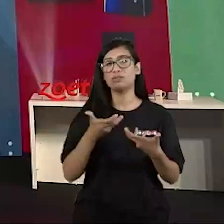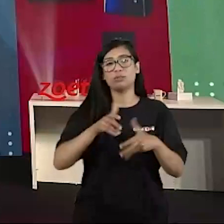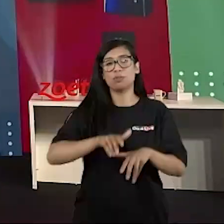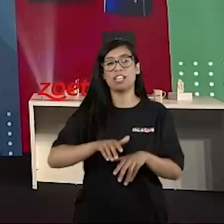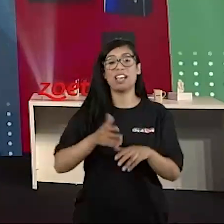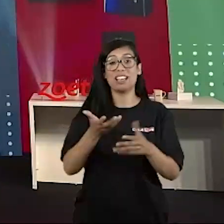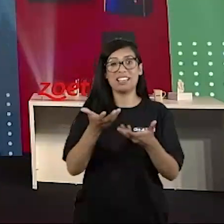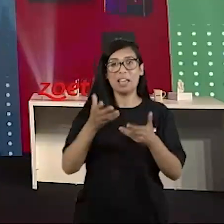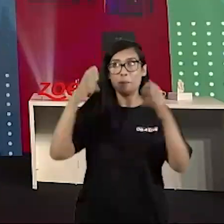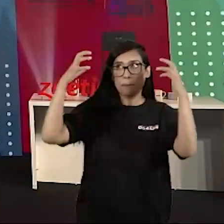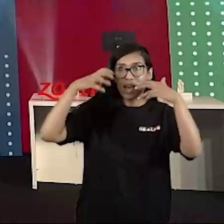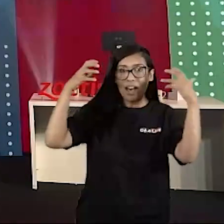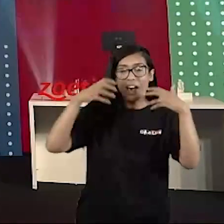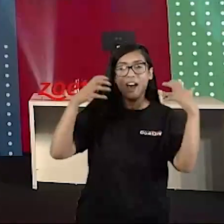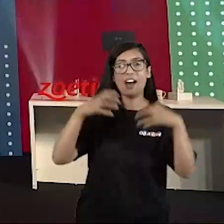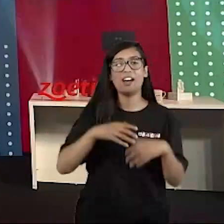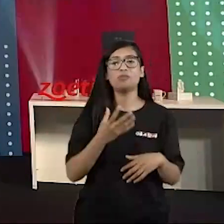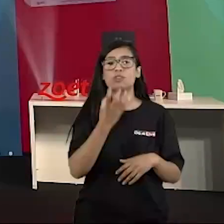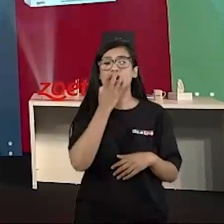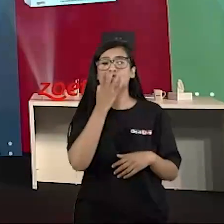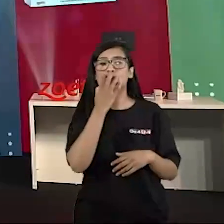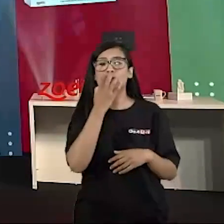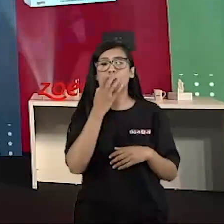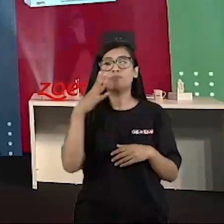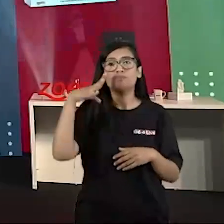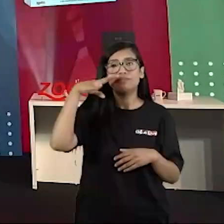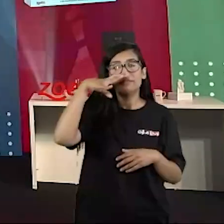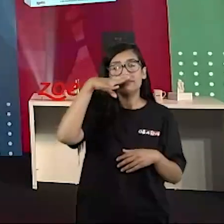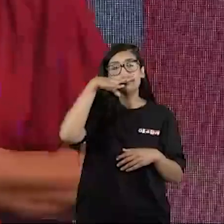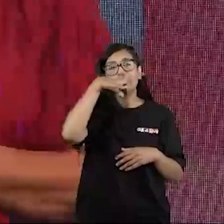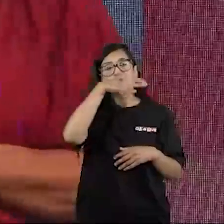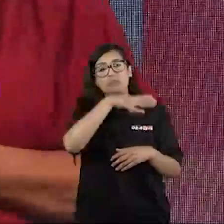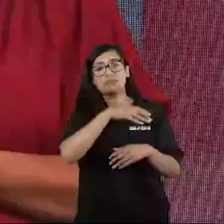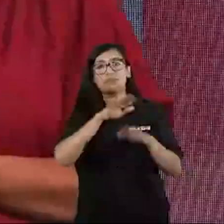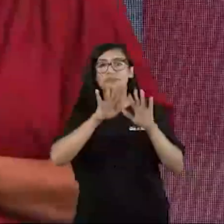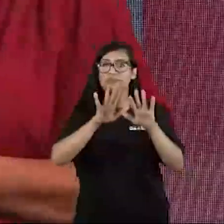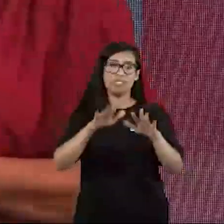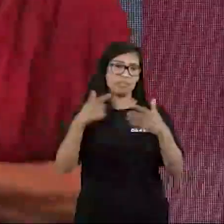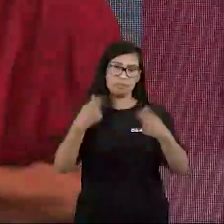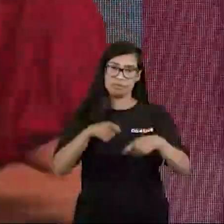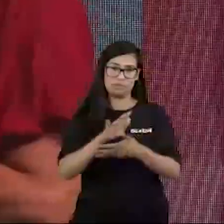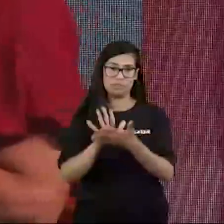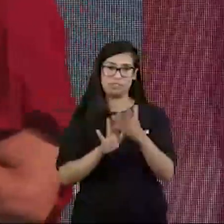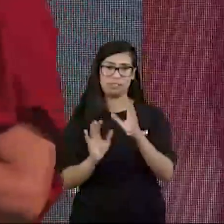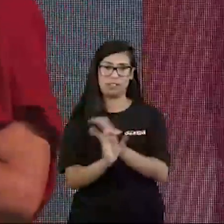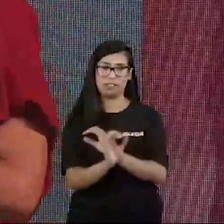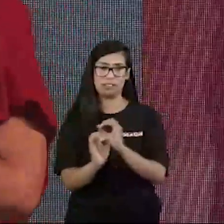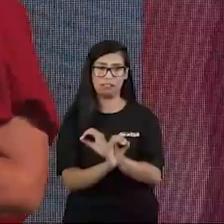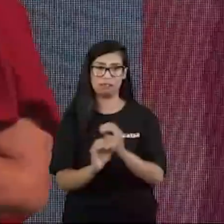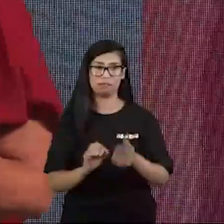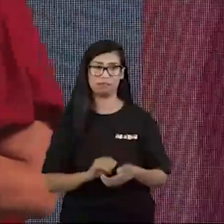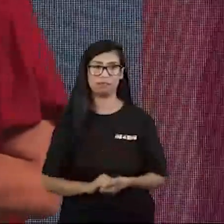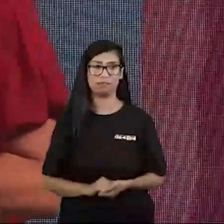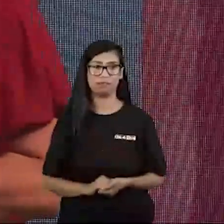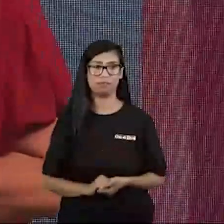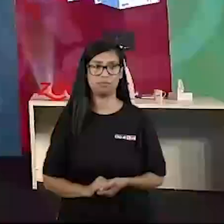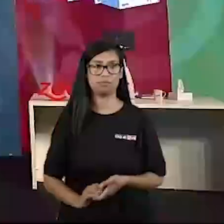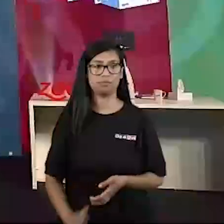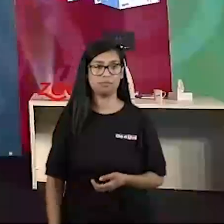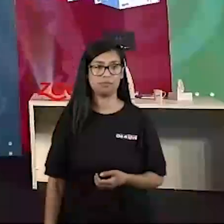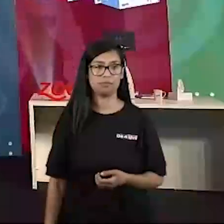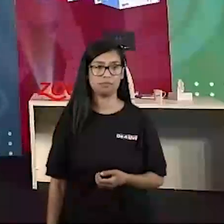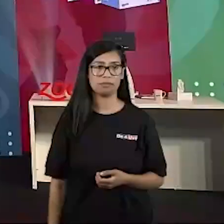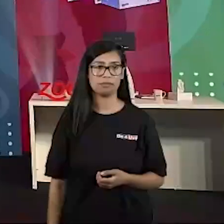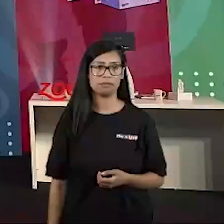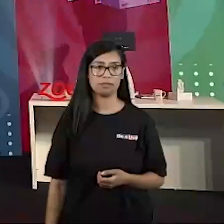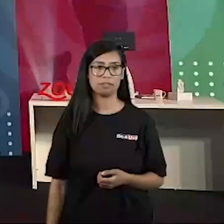para o consultório, logo, imediatamente antes. Para não ficar feio. Para não ficar feio para eles. Tá. Se a lambedura for intensa